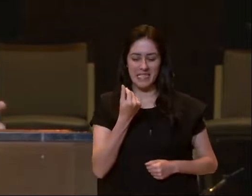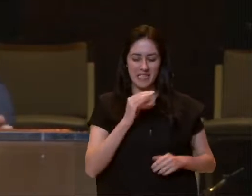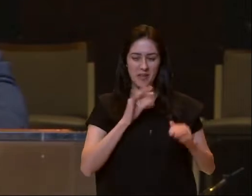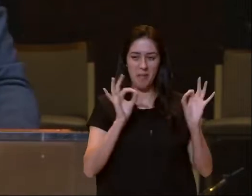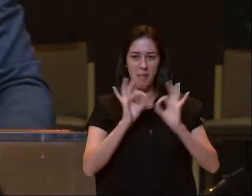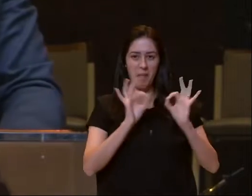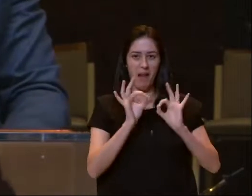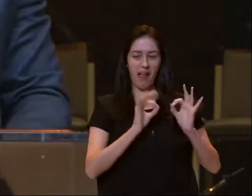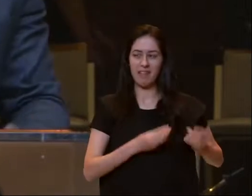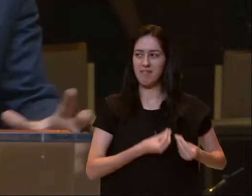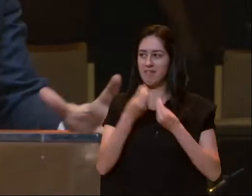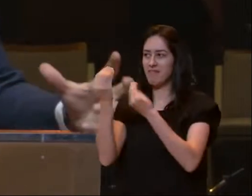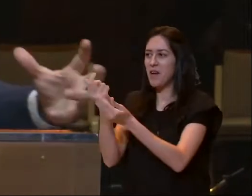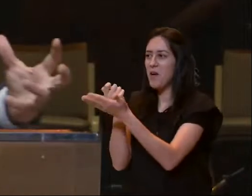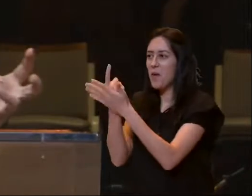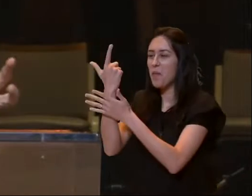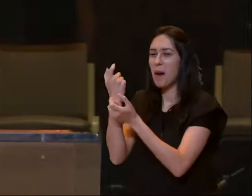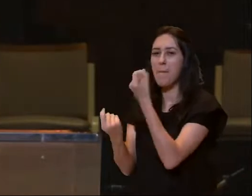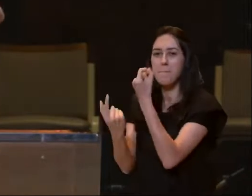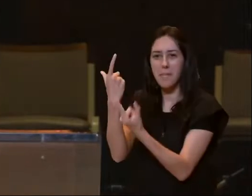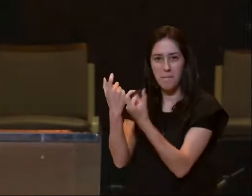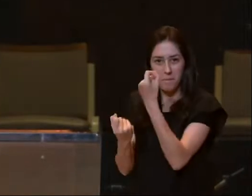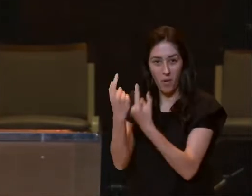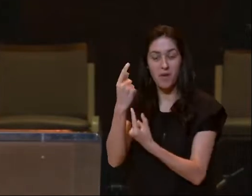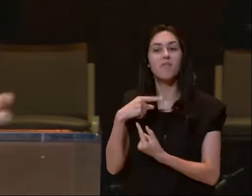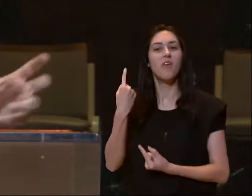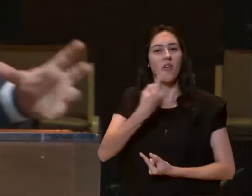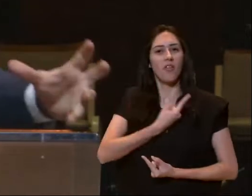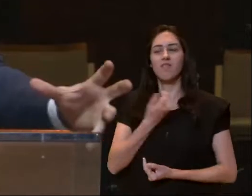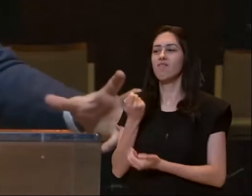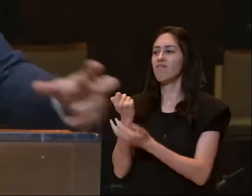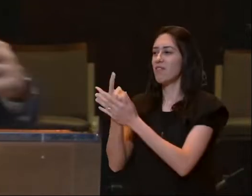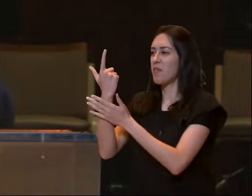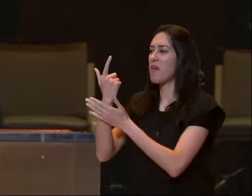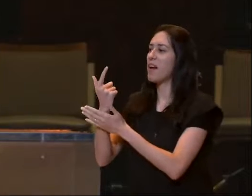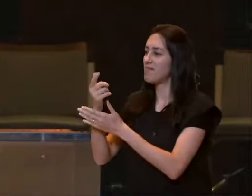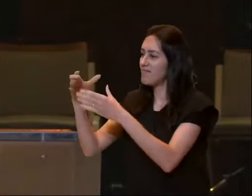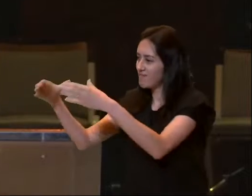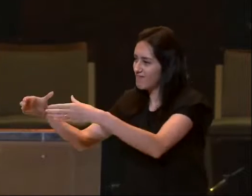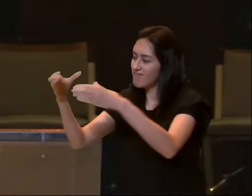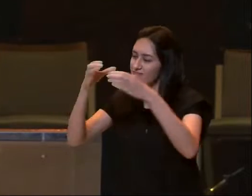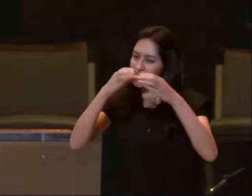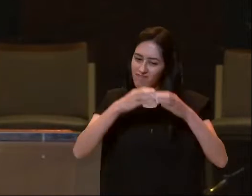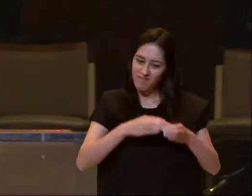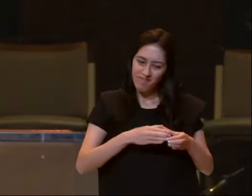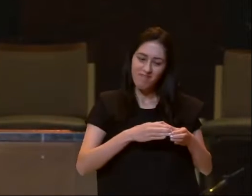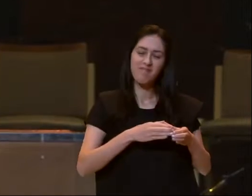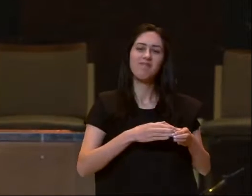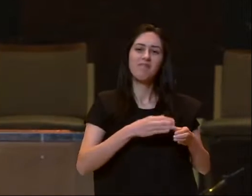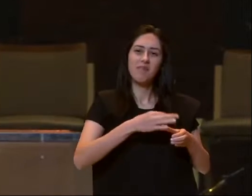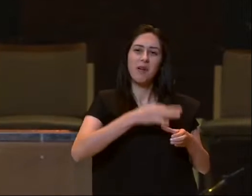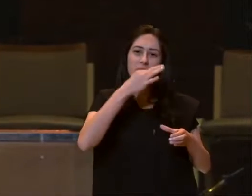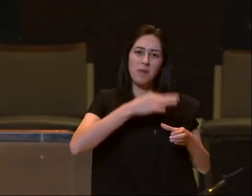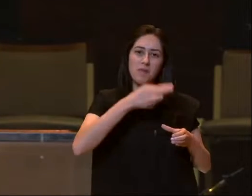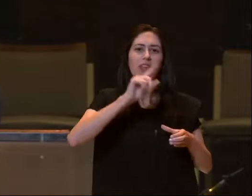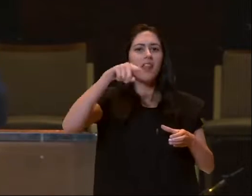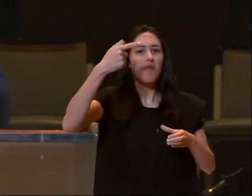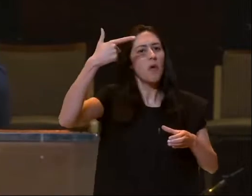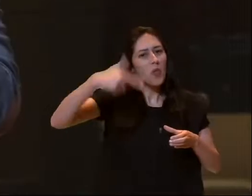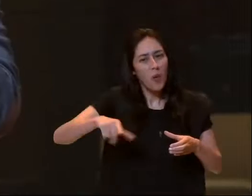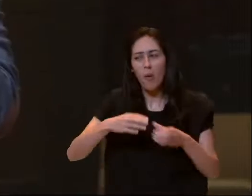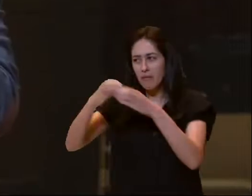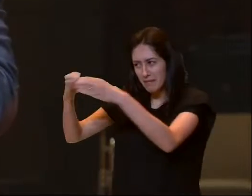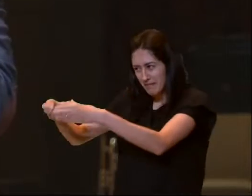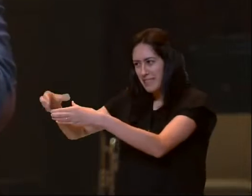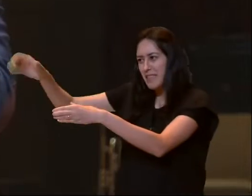pipoca. E quando a gente comprava ali a pipoca, ele dava o saquinho, depois enchia o